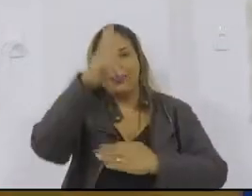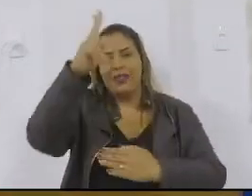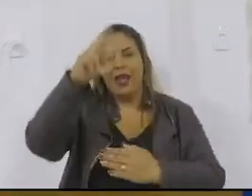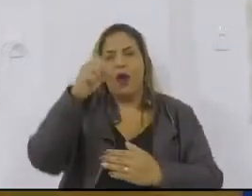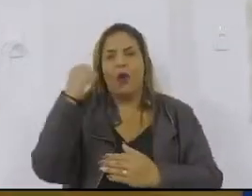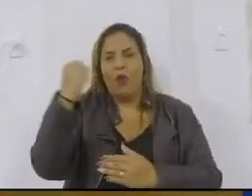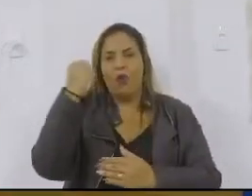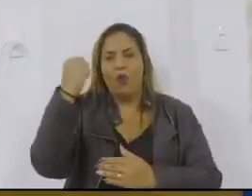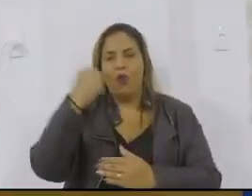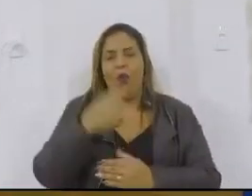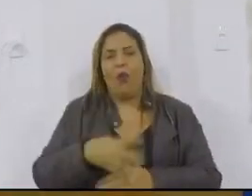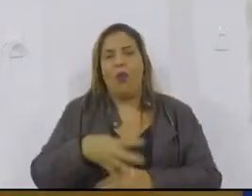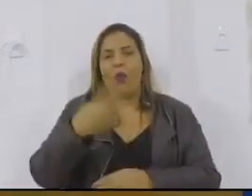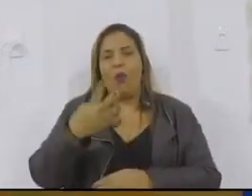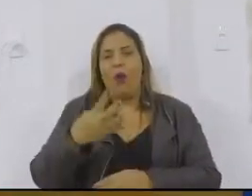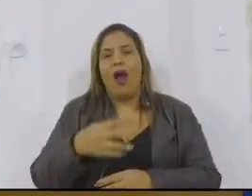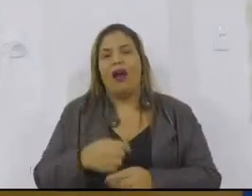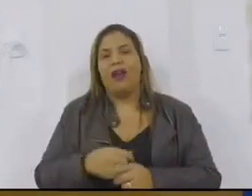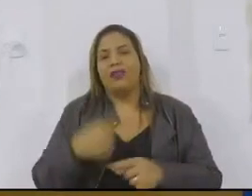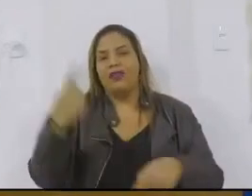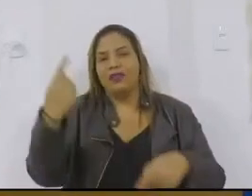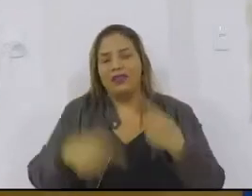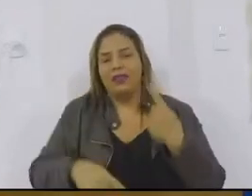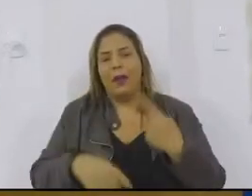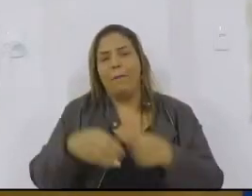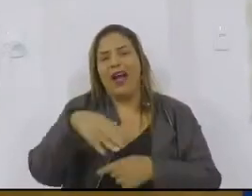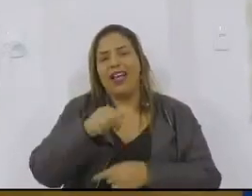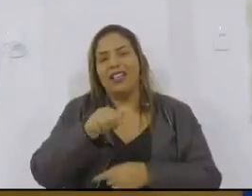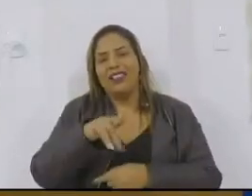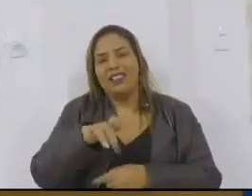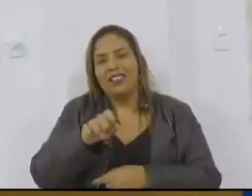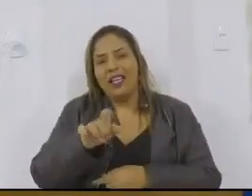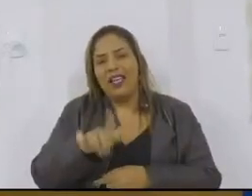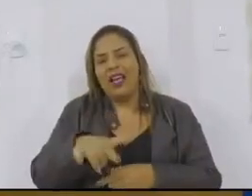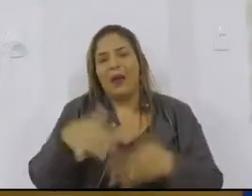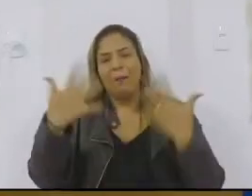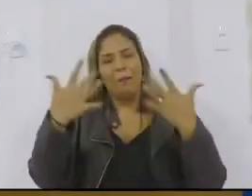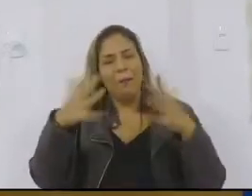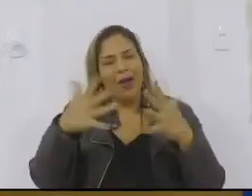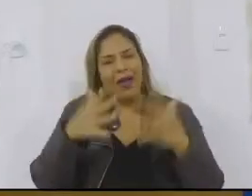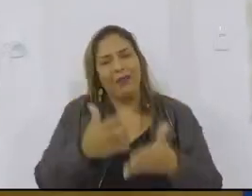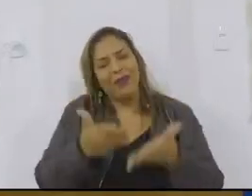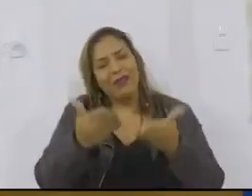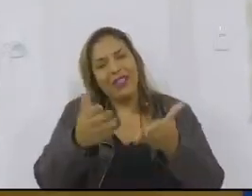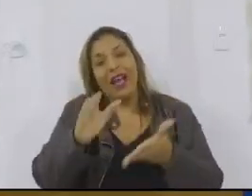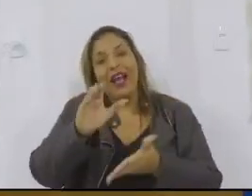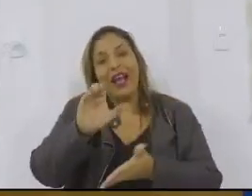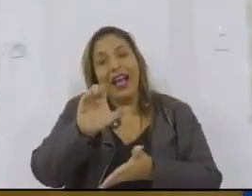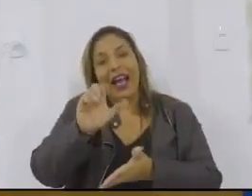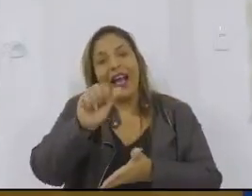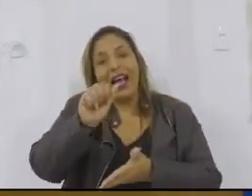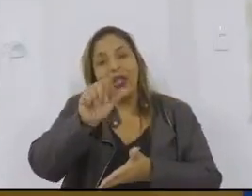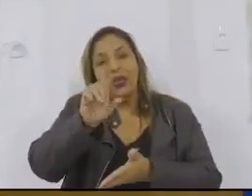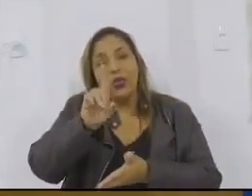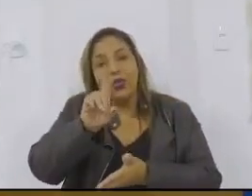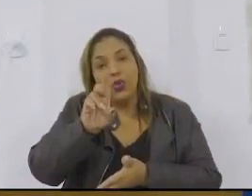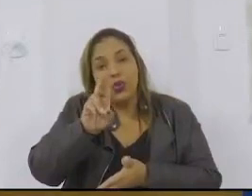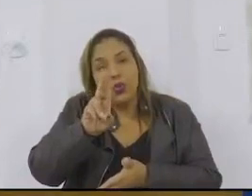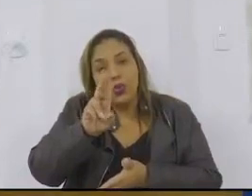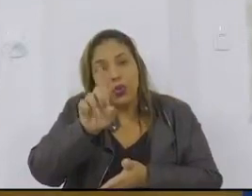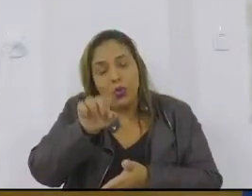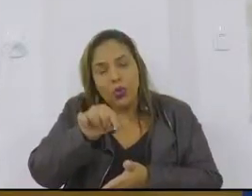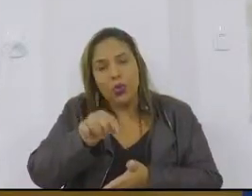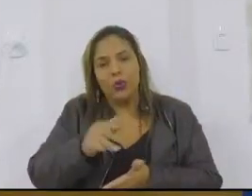4º Torneio da Amizade, no município de Magé. Então, eu queria parabenizar muito ao Cadu, né, um jovem de 14 anos,